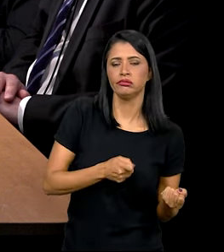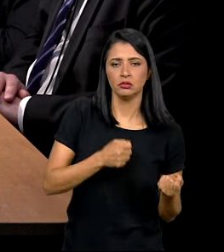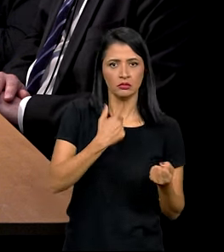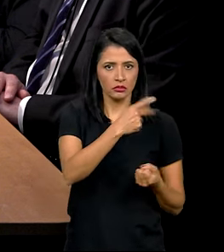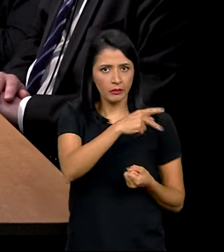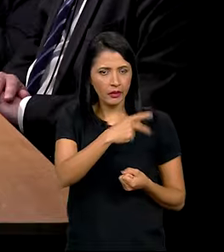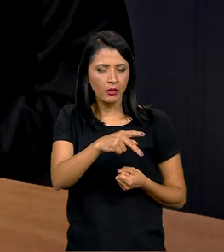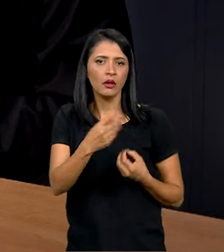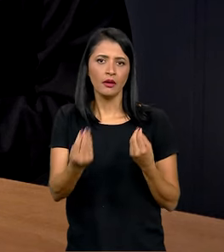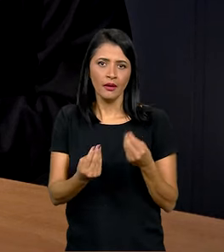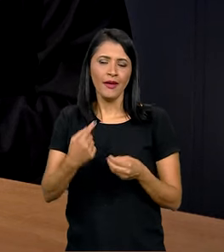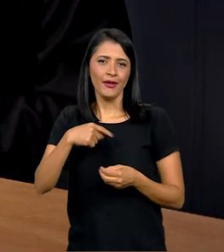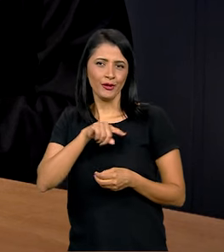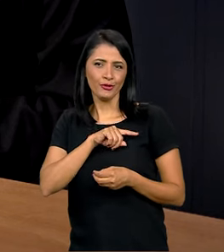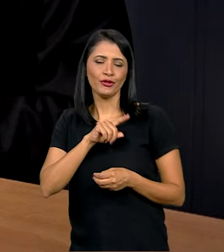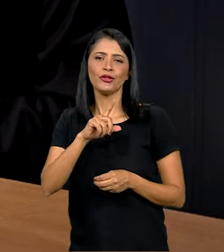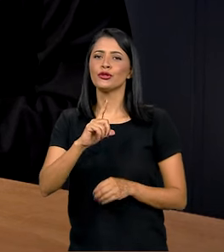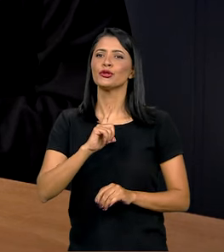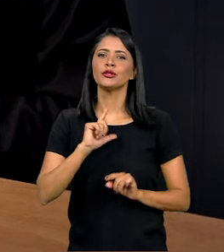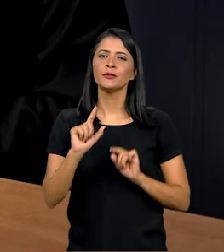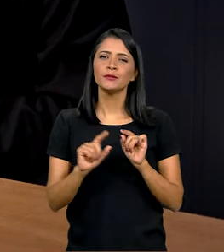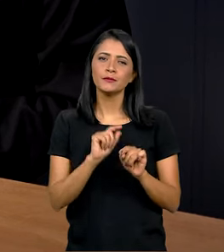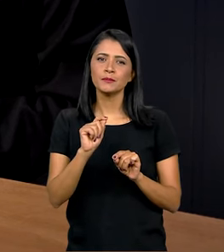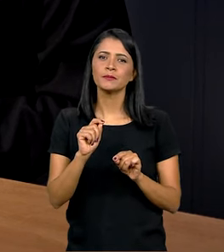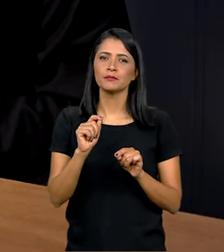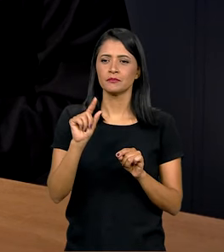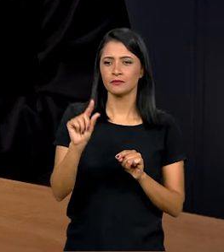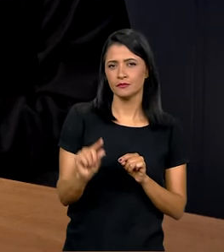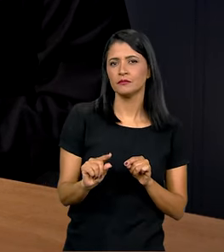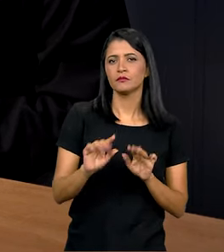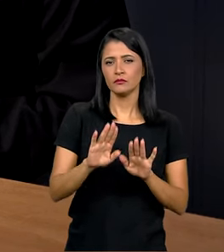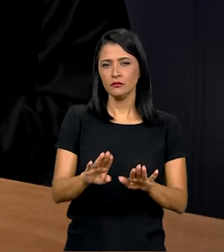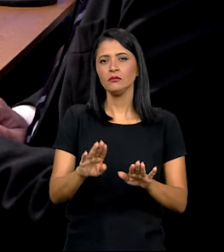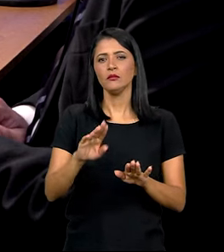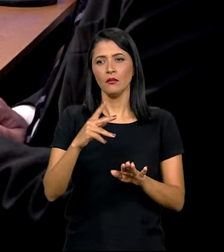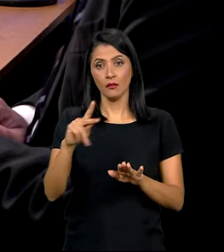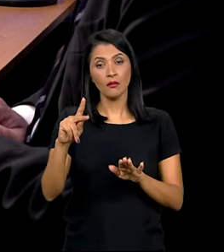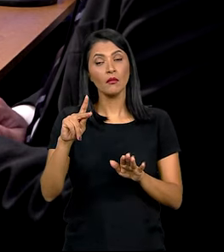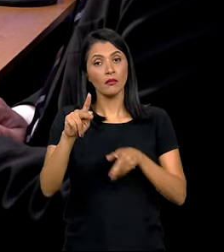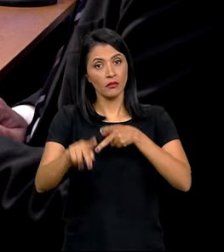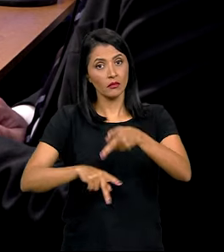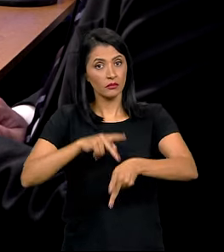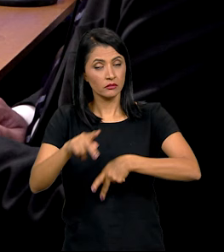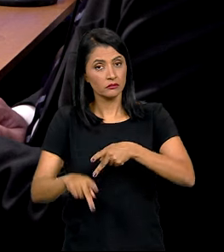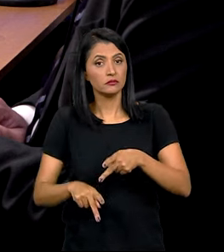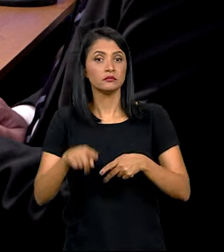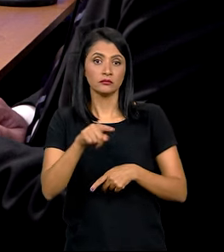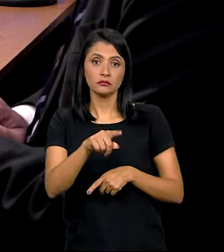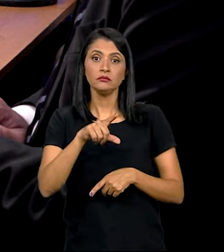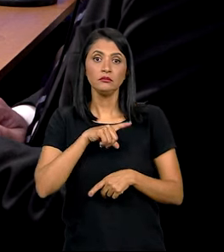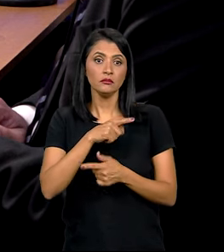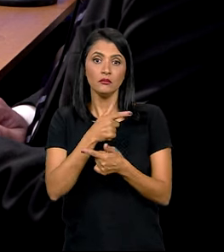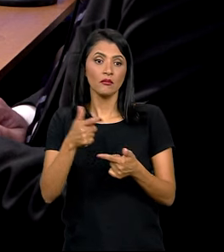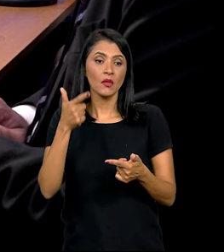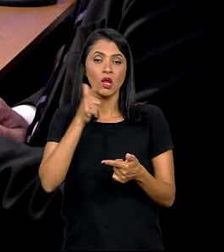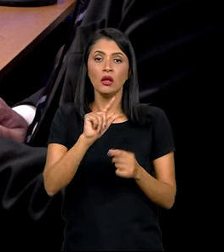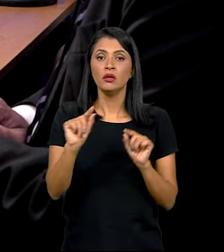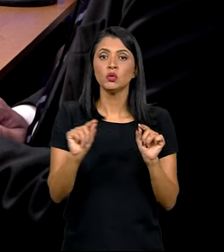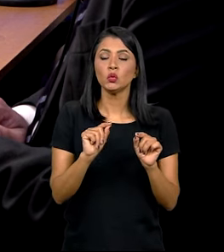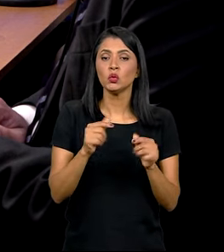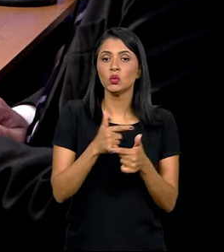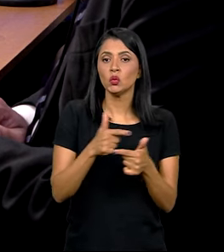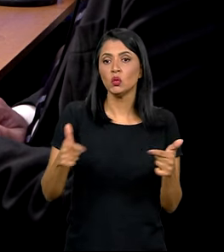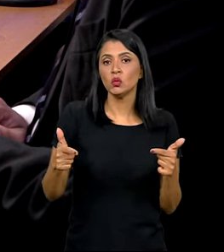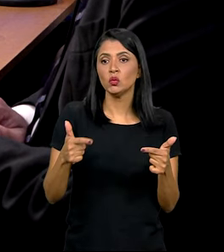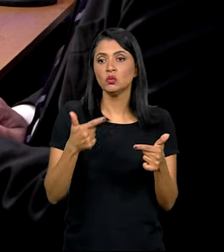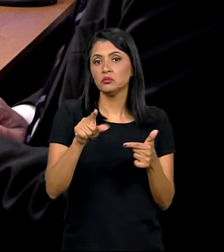eh sobre ela enquanto a gente tem eh uma parcela menor mais uma vez da população eh que acaba não sendo